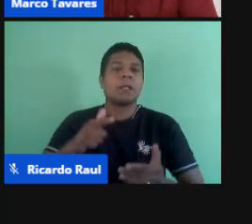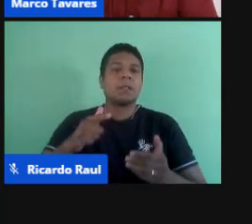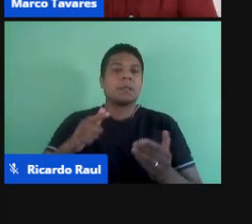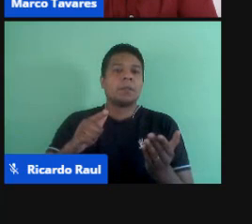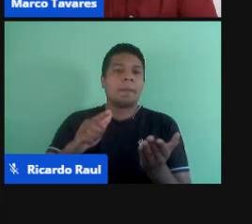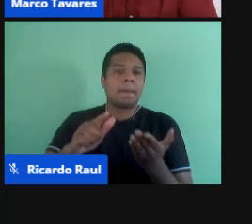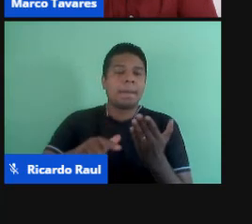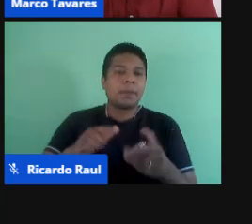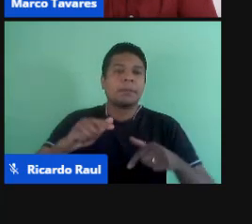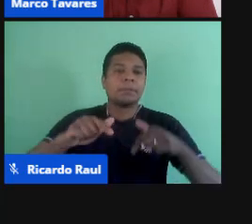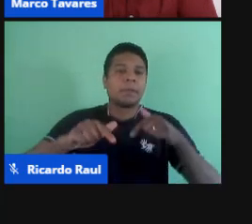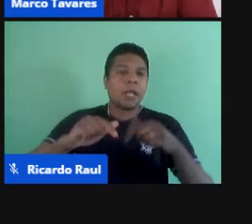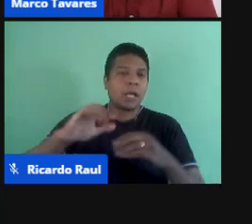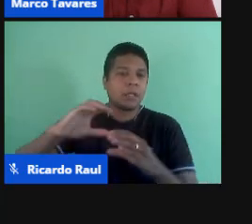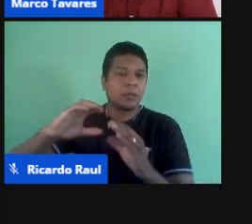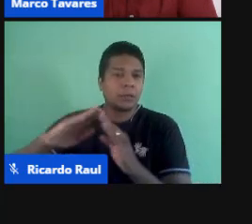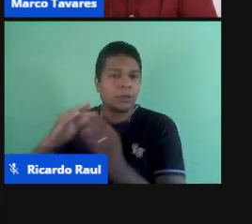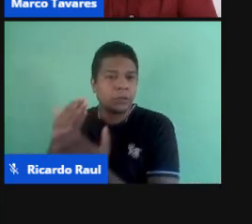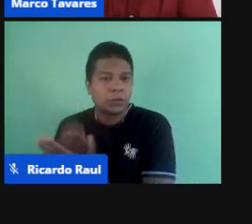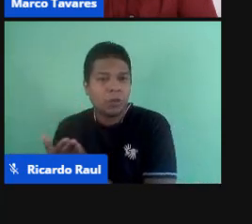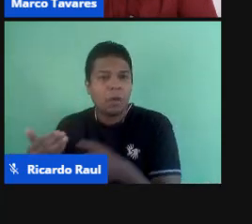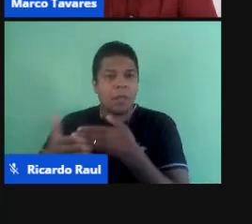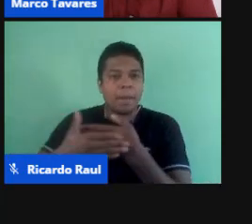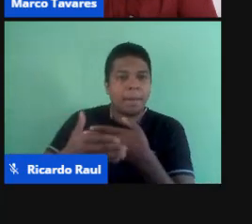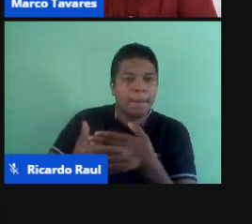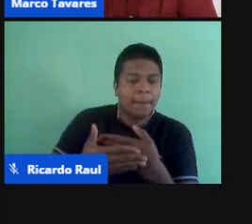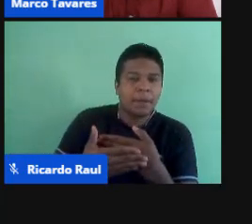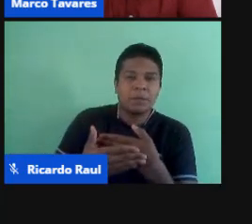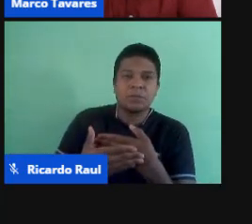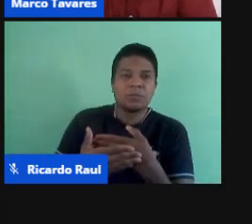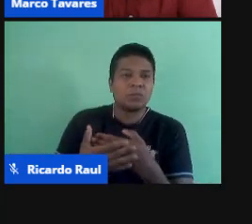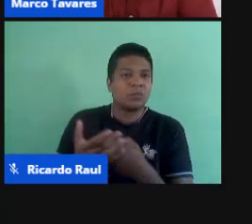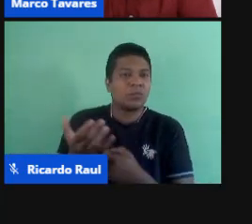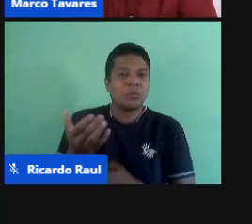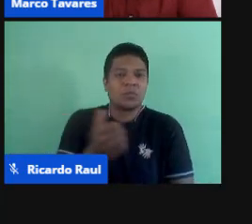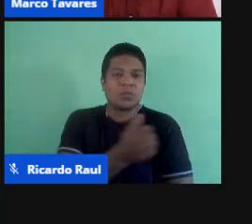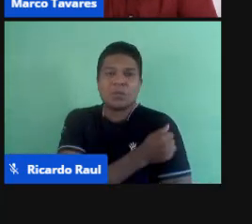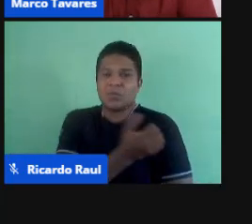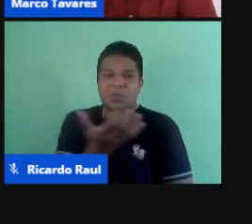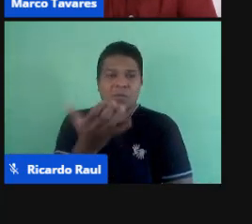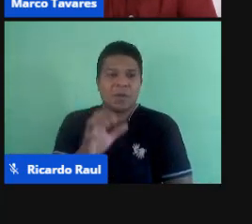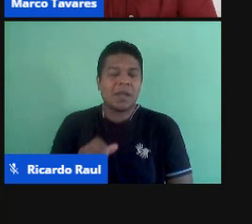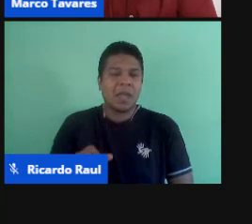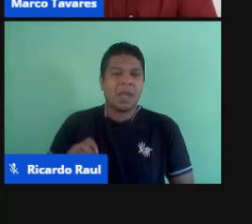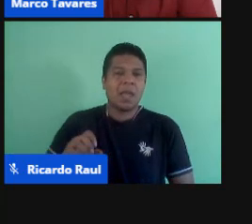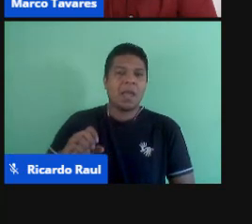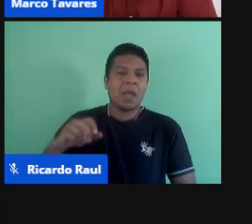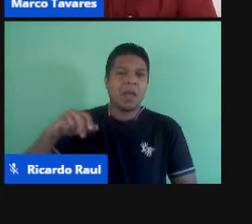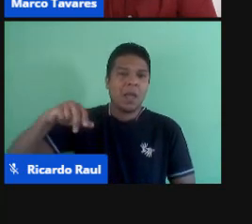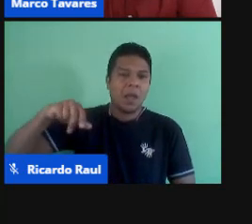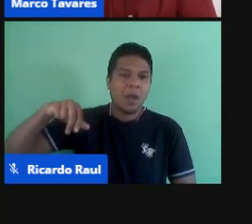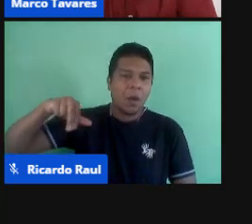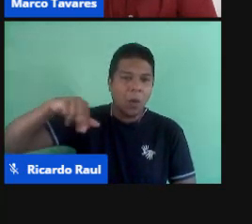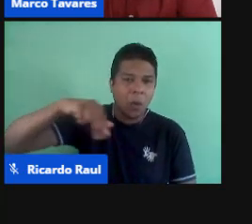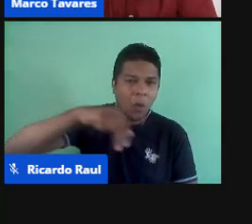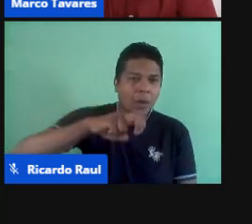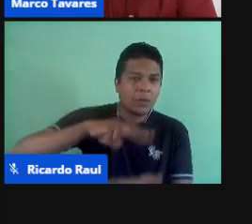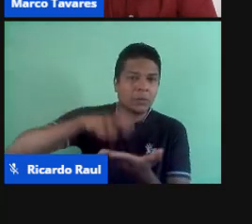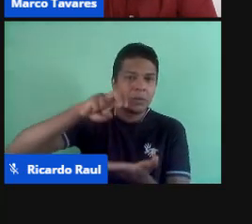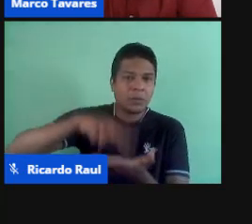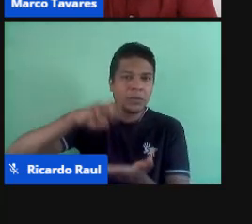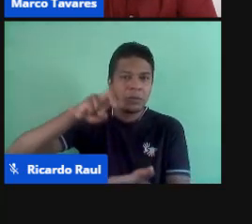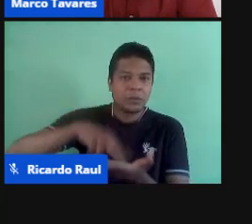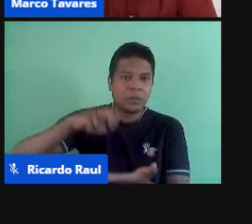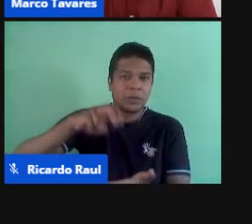Cada vez menos os alunos querem correr, saltar, pular ou